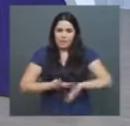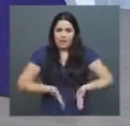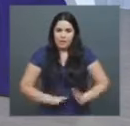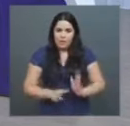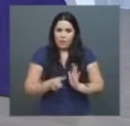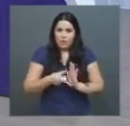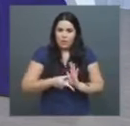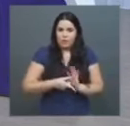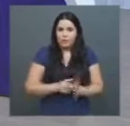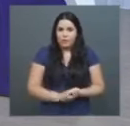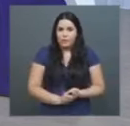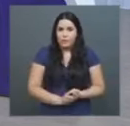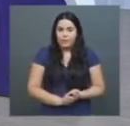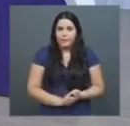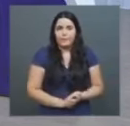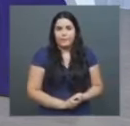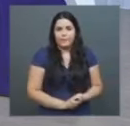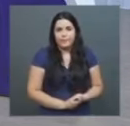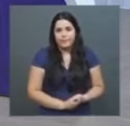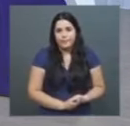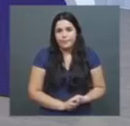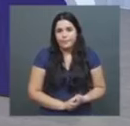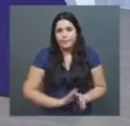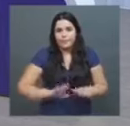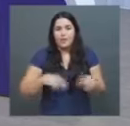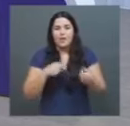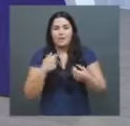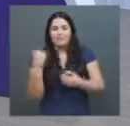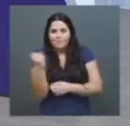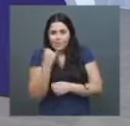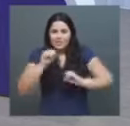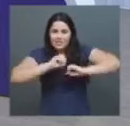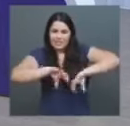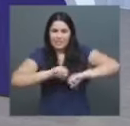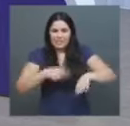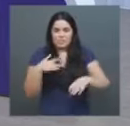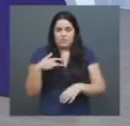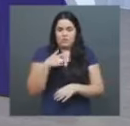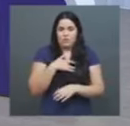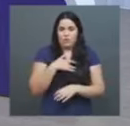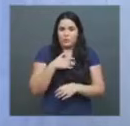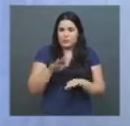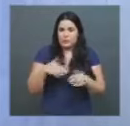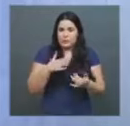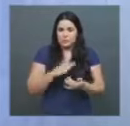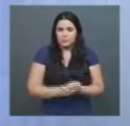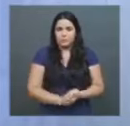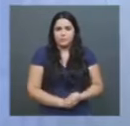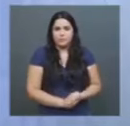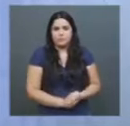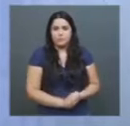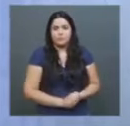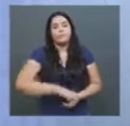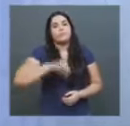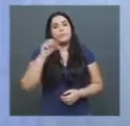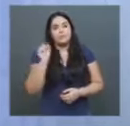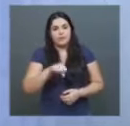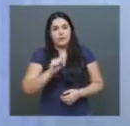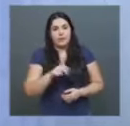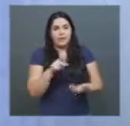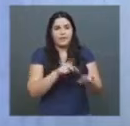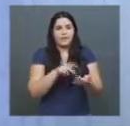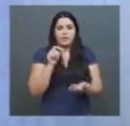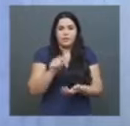É muito importante essa educação para a saúde, digamos assim, o gancho desse evento? Isso. Na realidade, esse evento